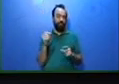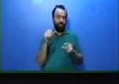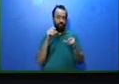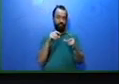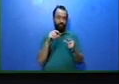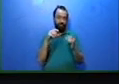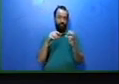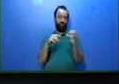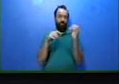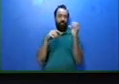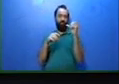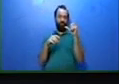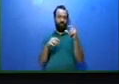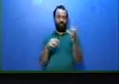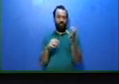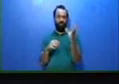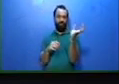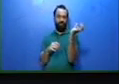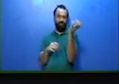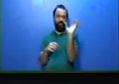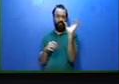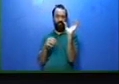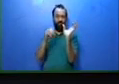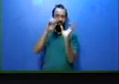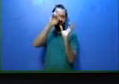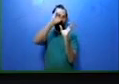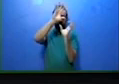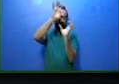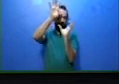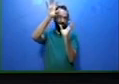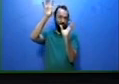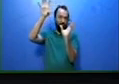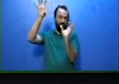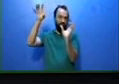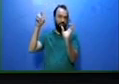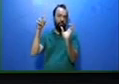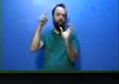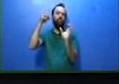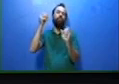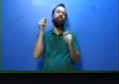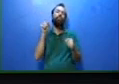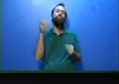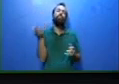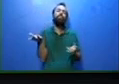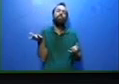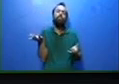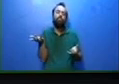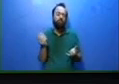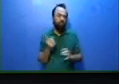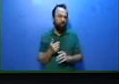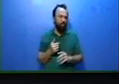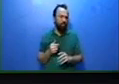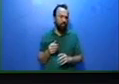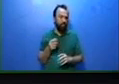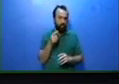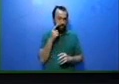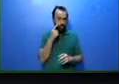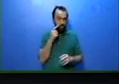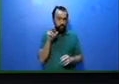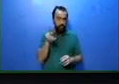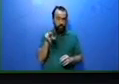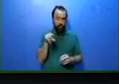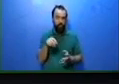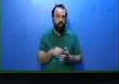balõezinhos, tá? No decorrer da nossa aula nós vamos falar o que significa esses balõezinhos. Vamos fazer a leitura desta